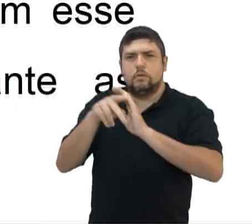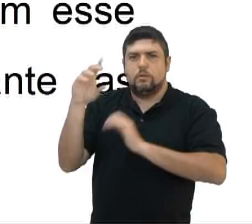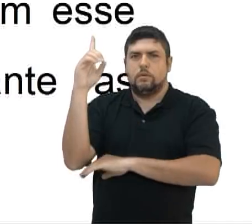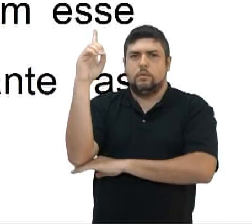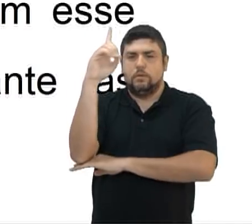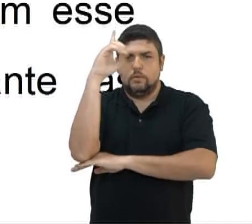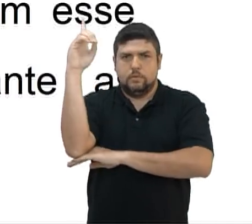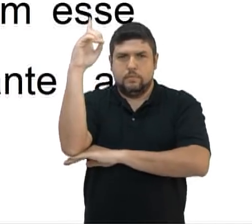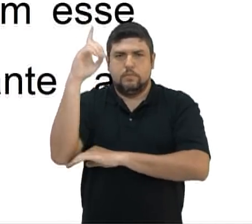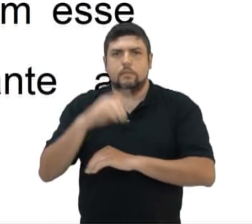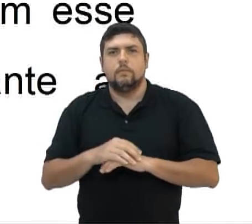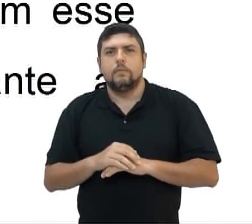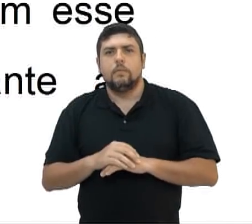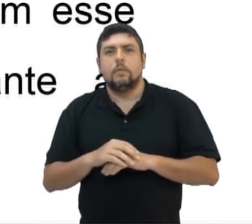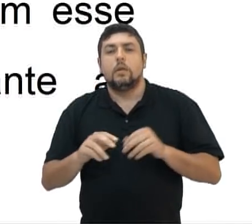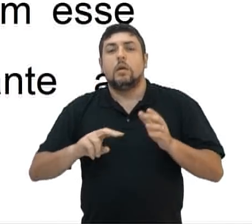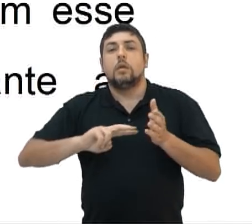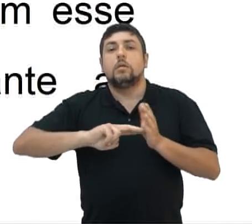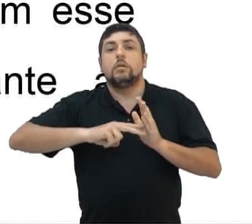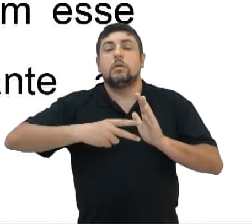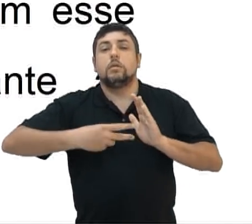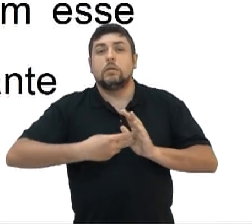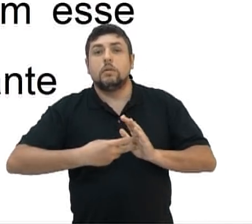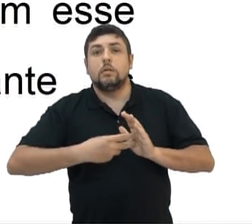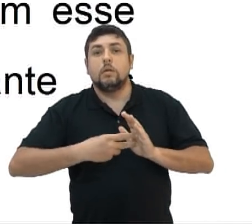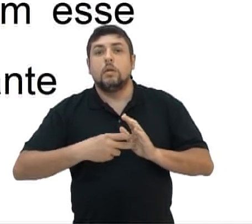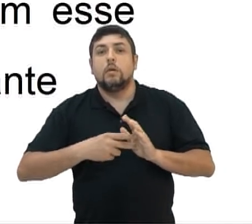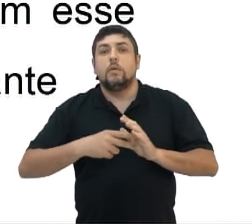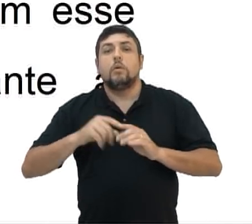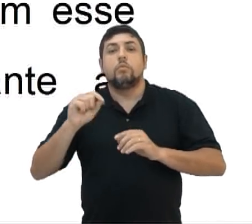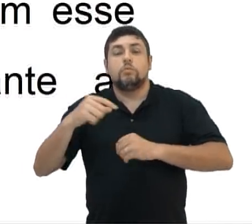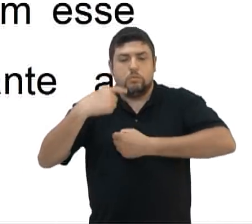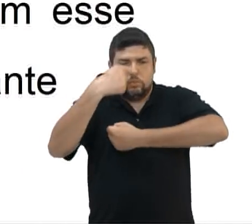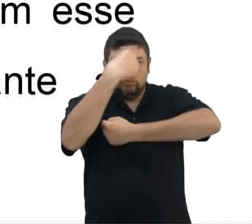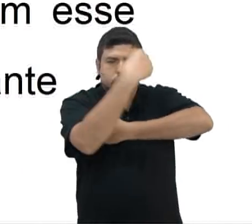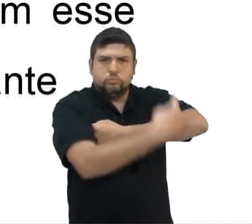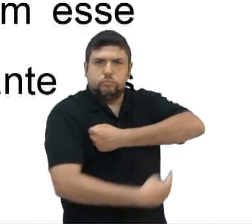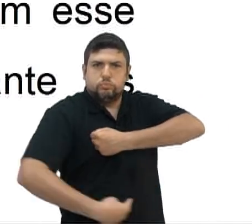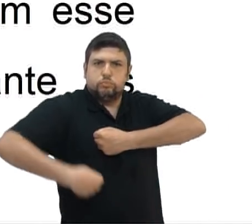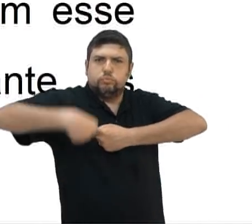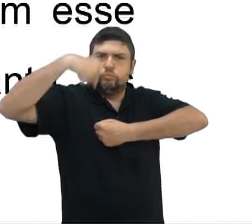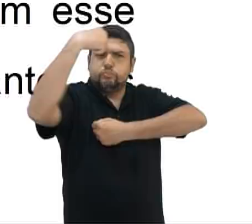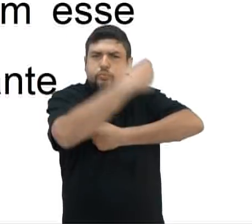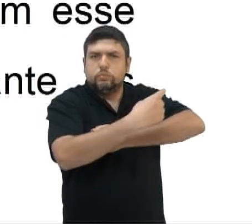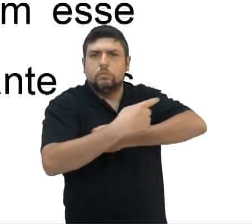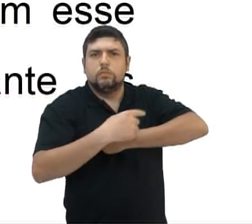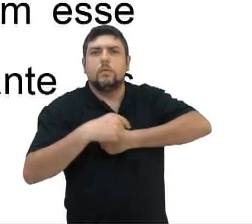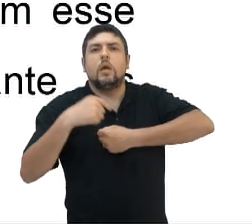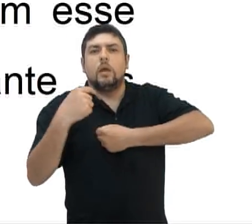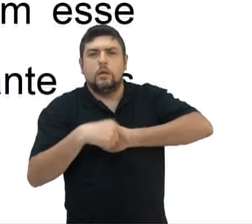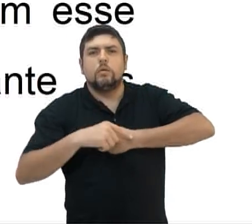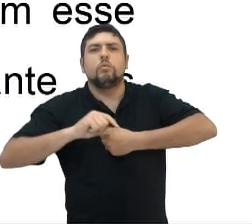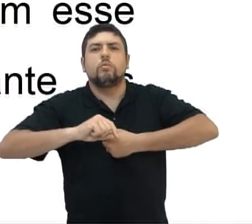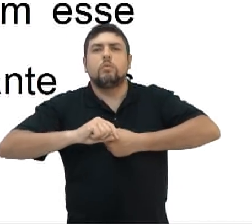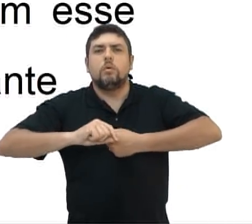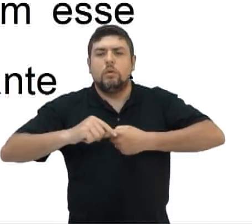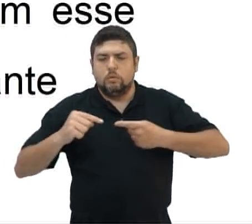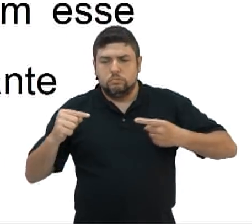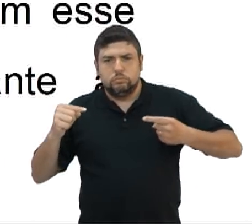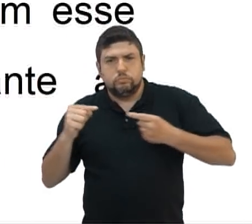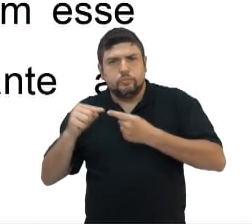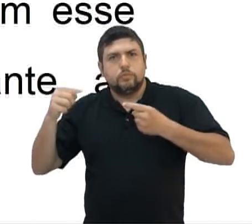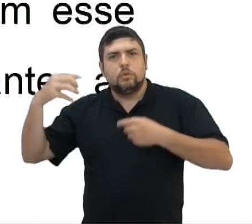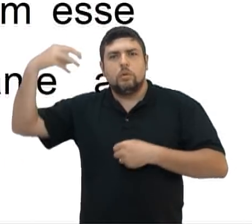significa Magen Davi, que significa escudo de Davi. E é um símbolo da realeza. Então